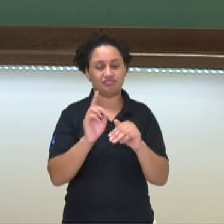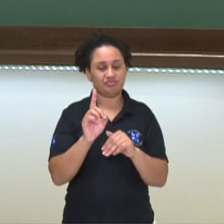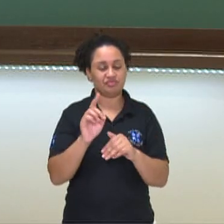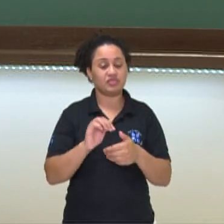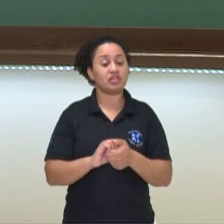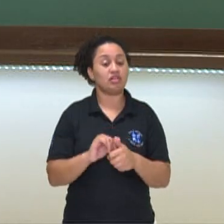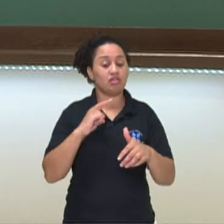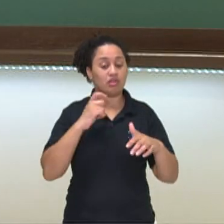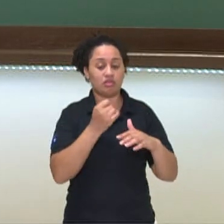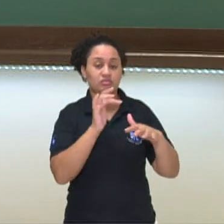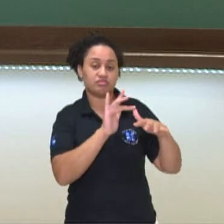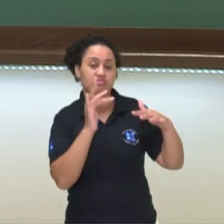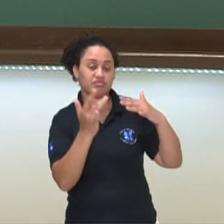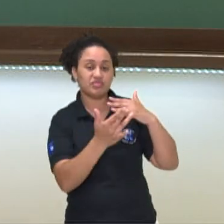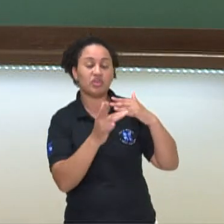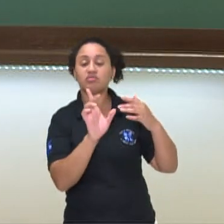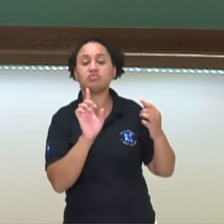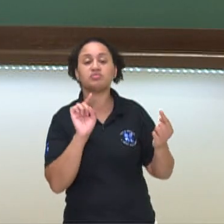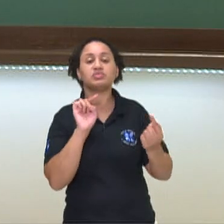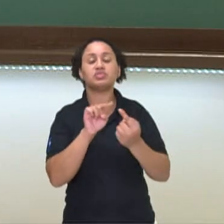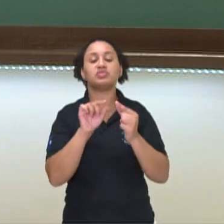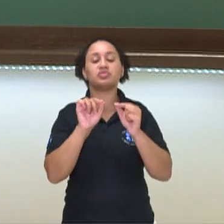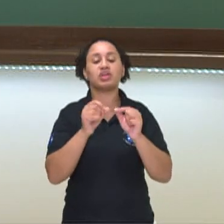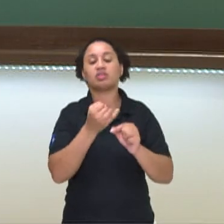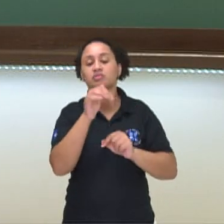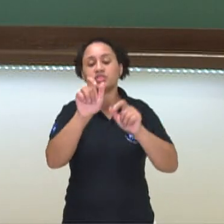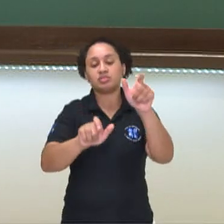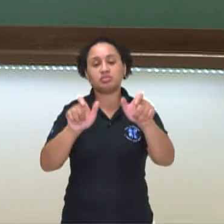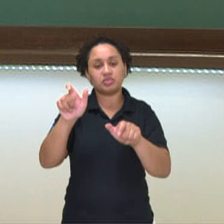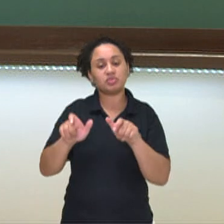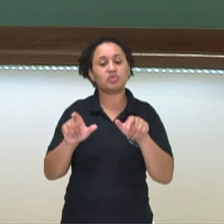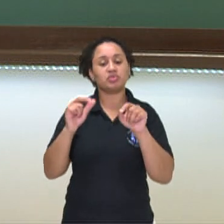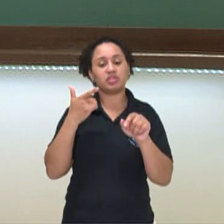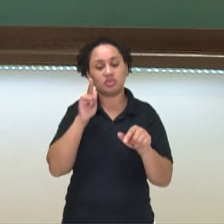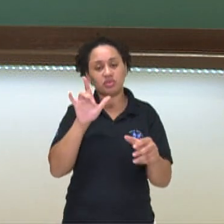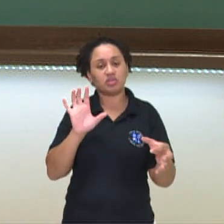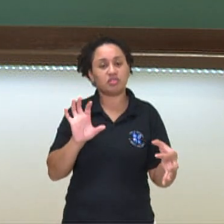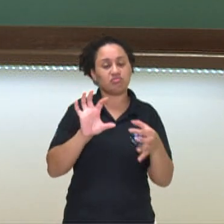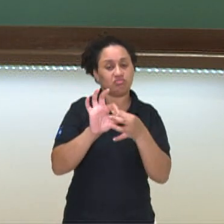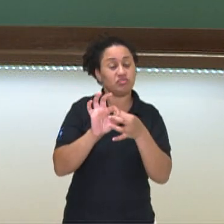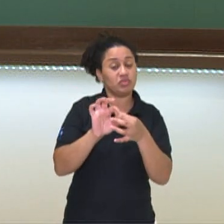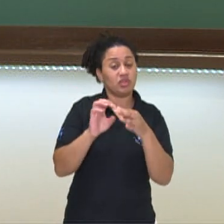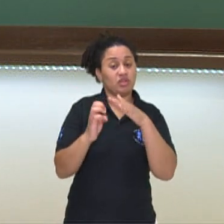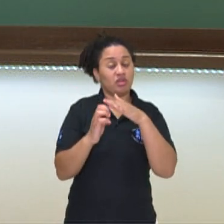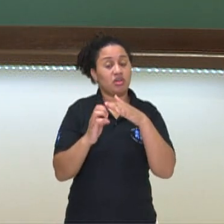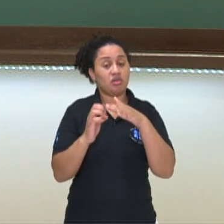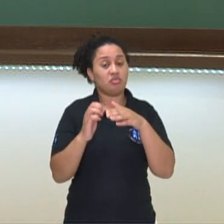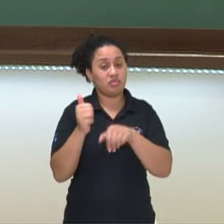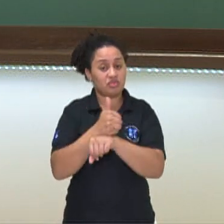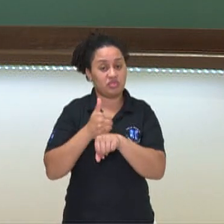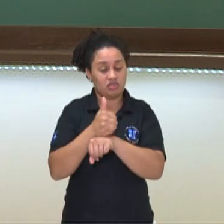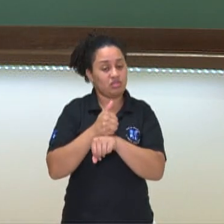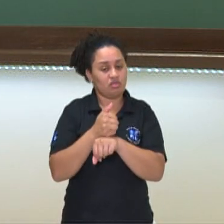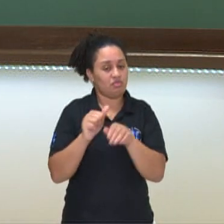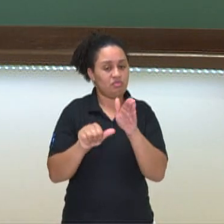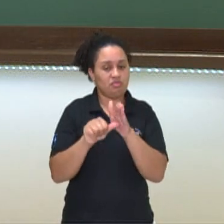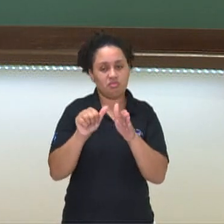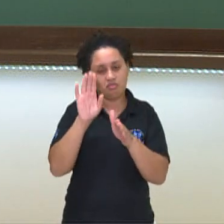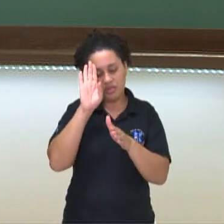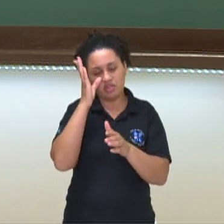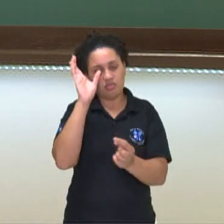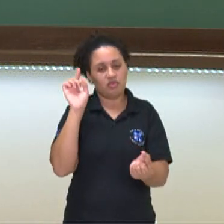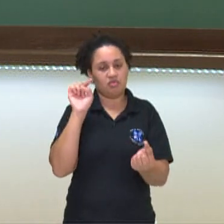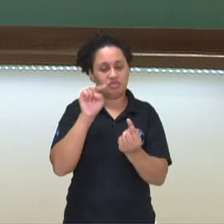são destinadas para que pessoas se conectem profissionalmente, cujo principal objetivo é a